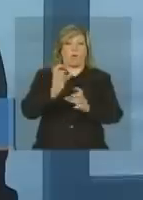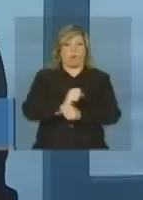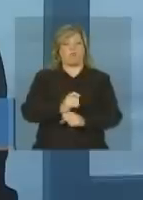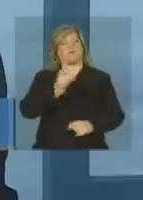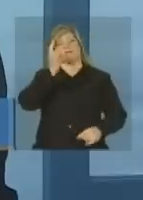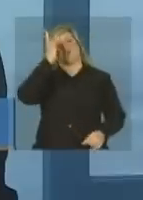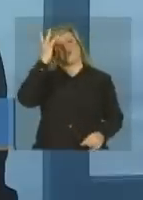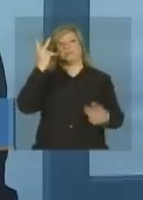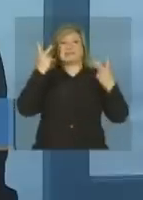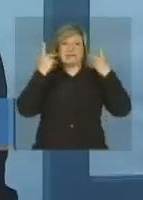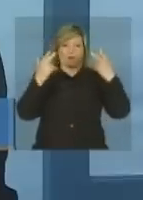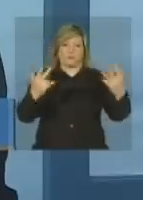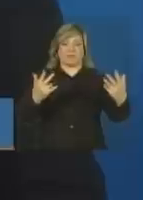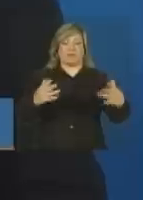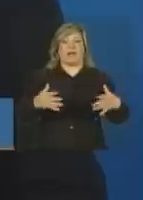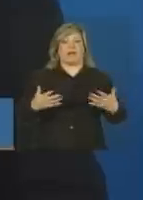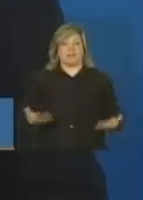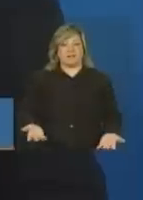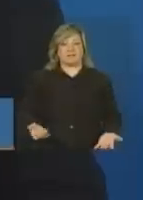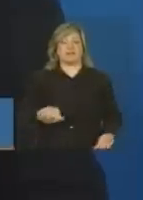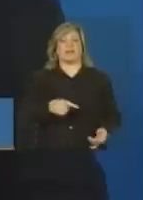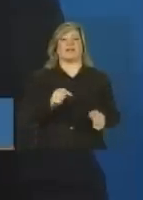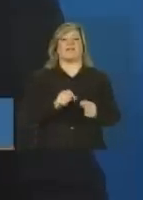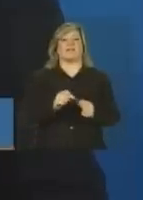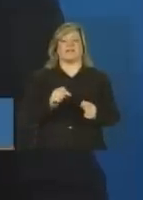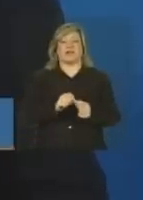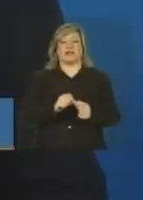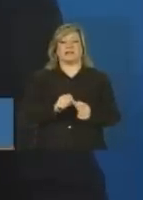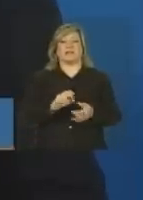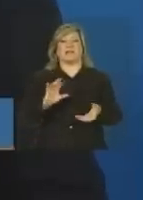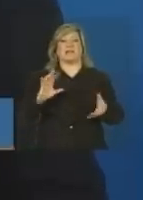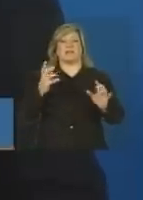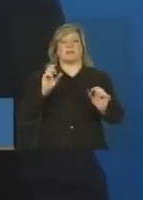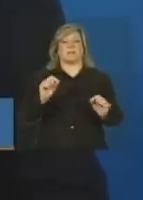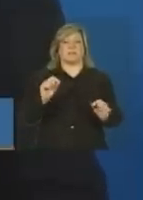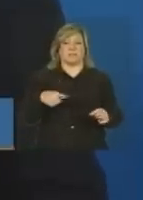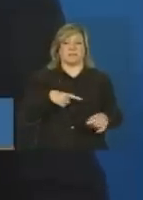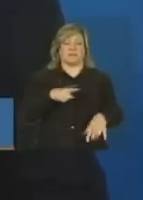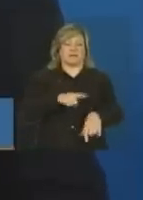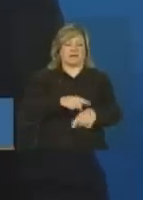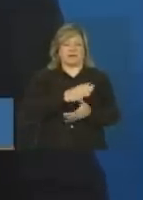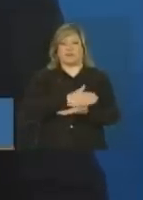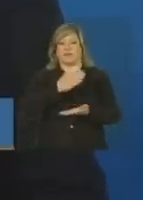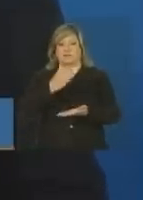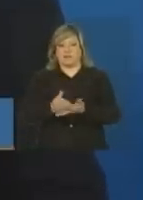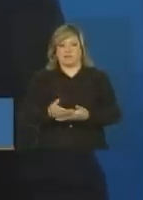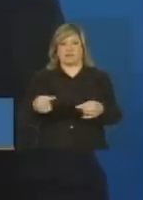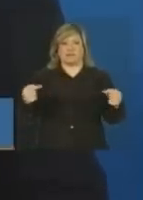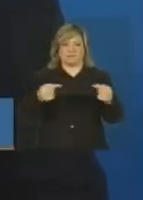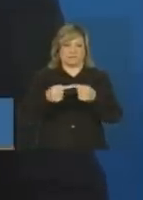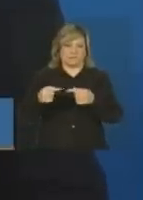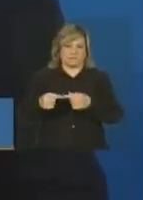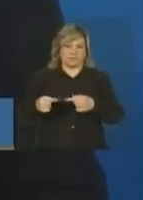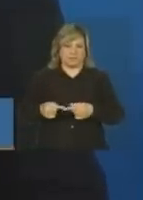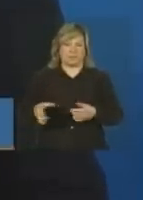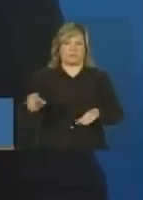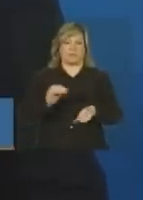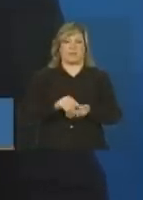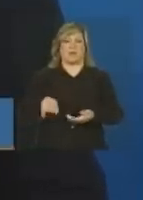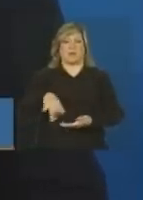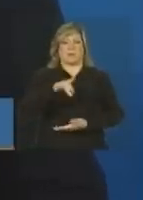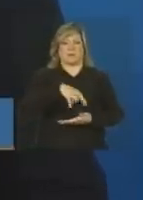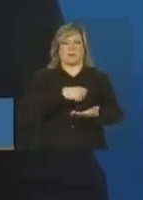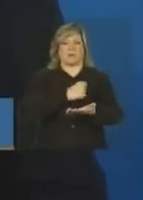é fácil. E aí, ele faz tempestivamente, dentro dos prazos. Os prazos são aqueles colocados pela